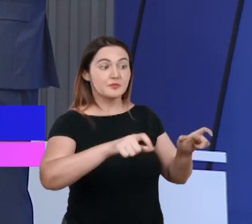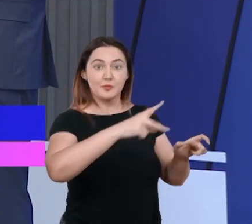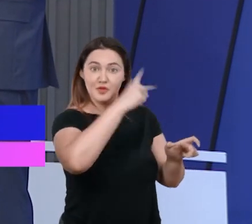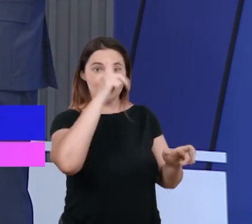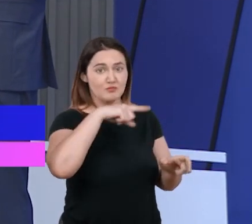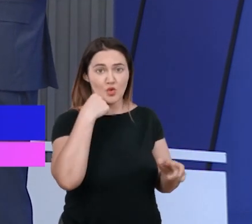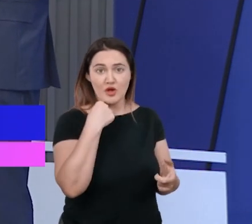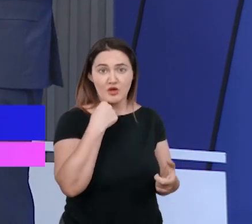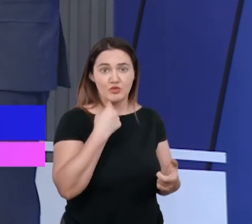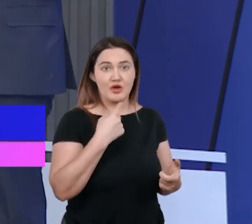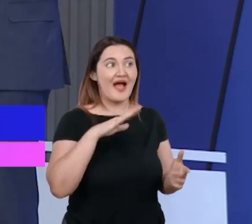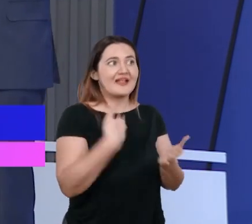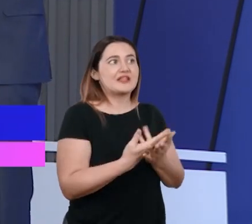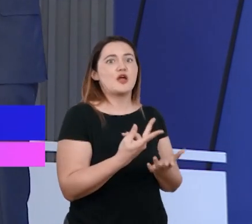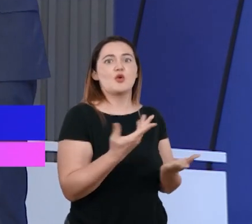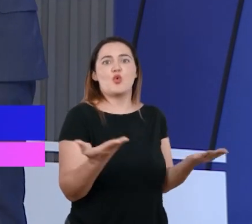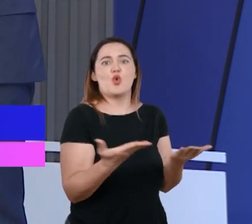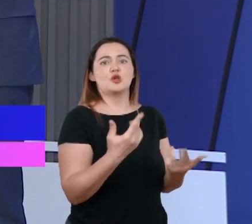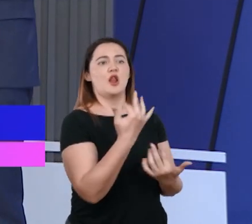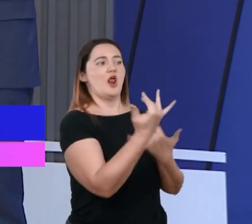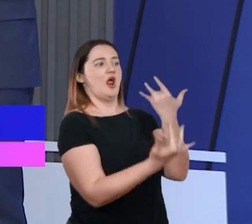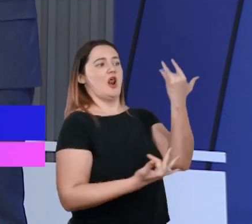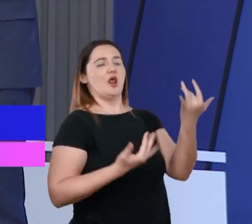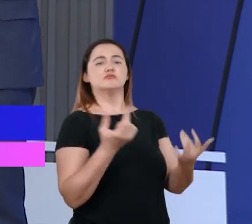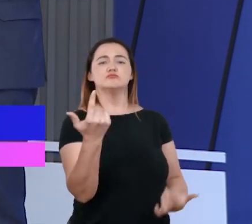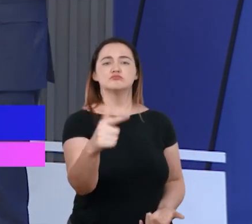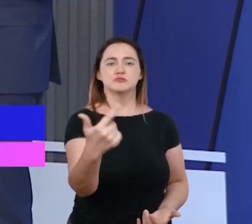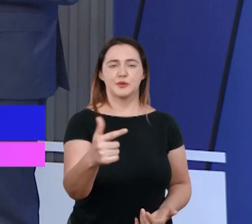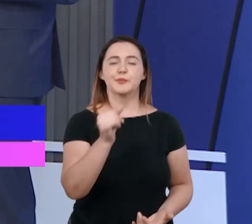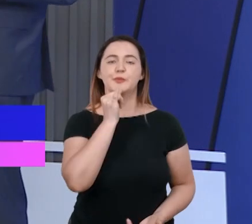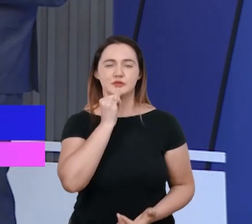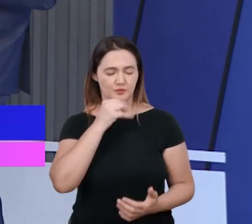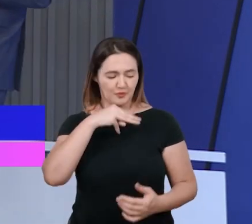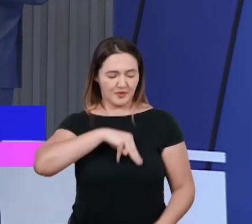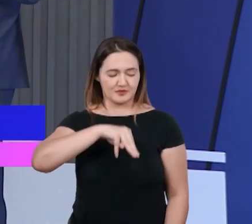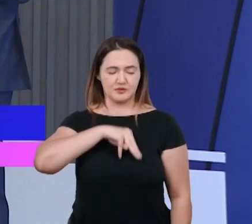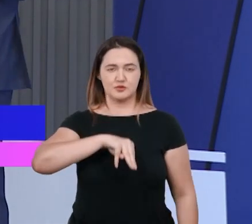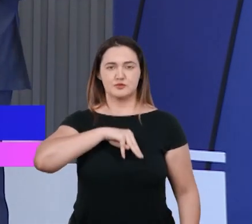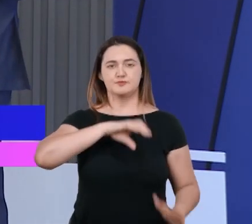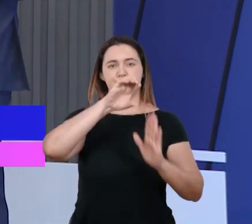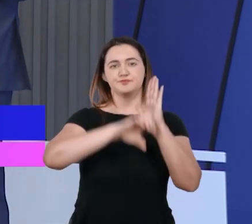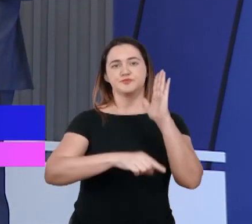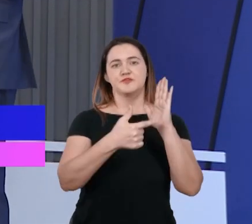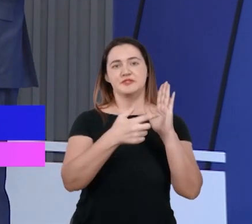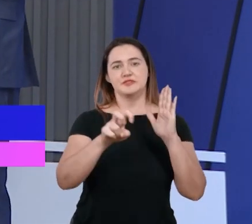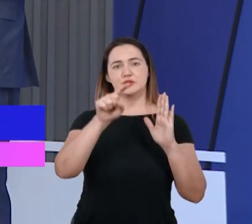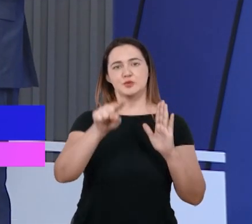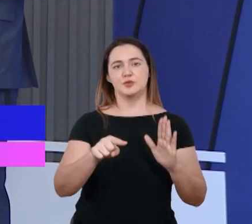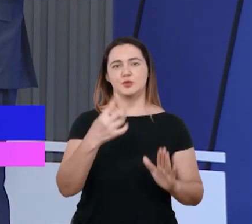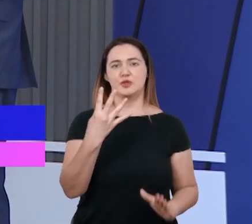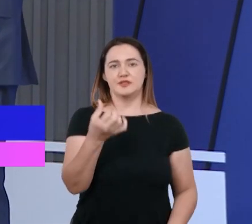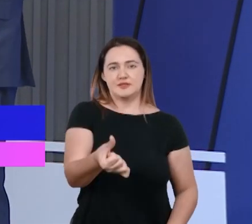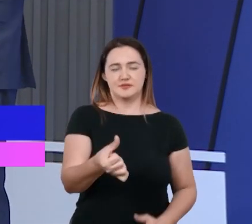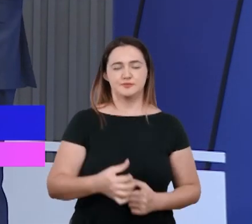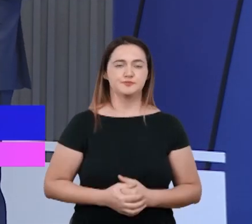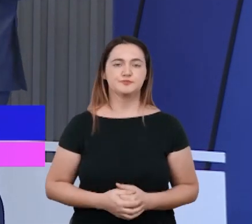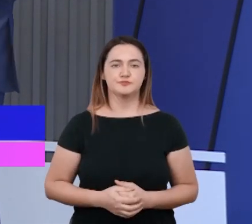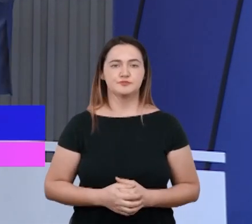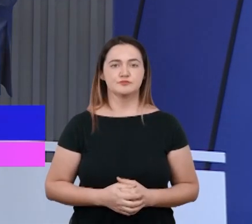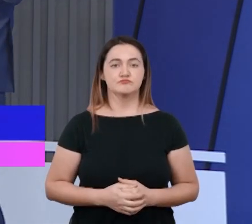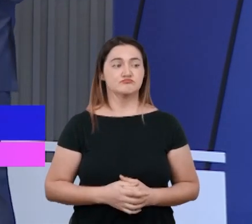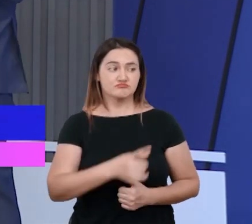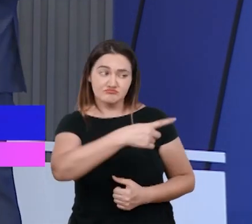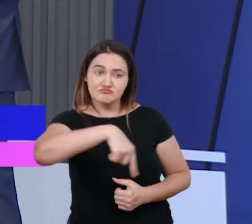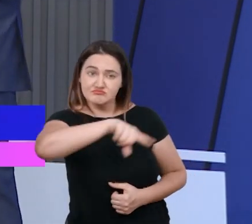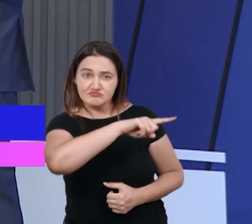castigo. Deu para entender a troca das palavras? Olha só, Mateus 25, 46. Jesus dizendo assim,